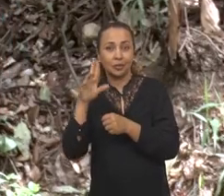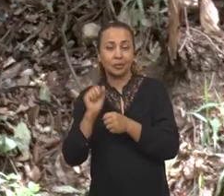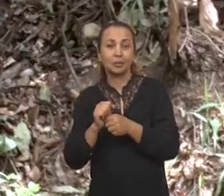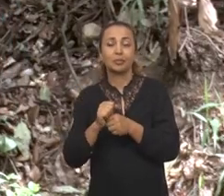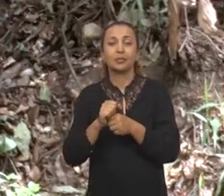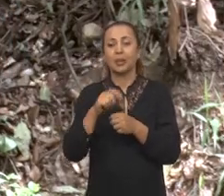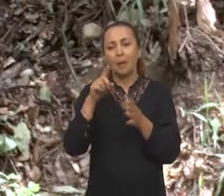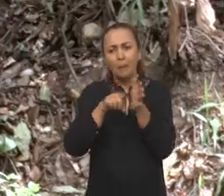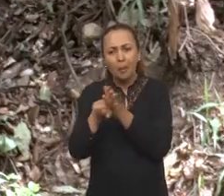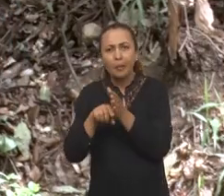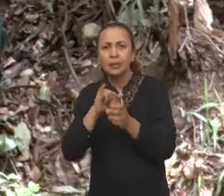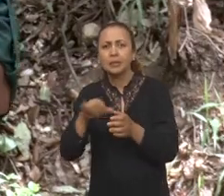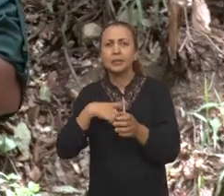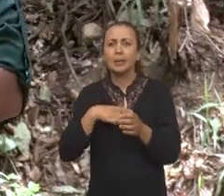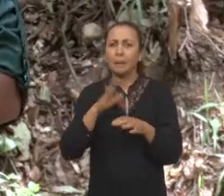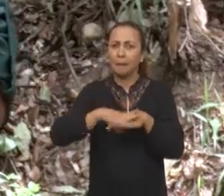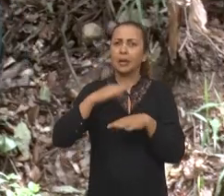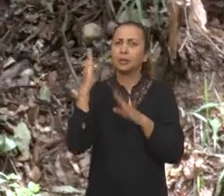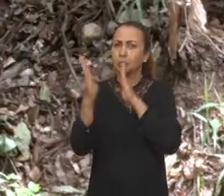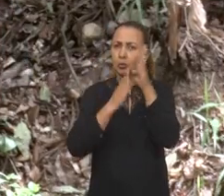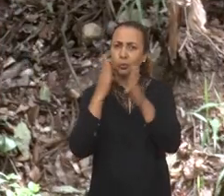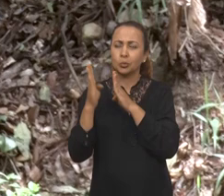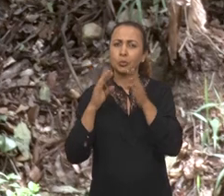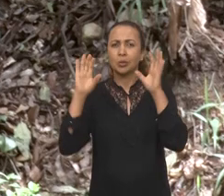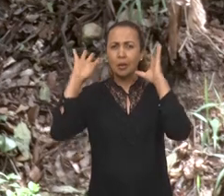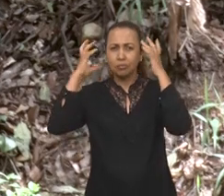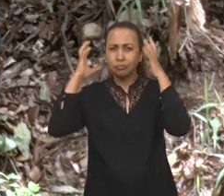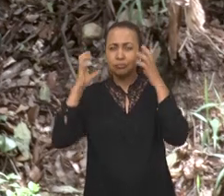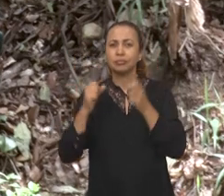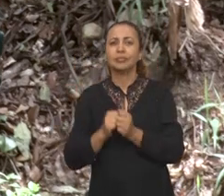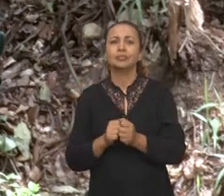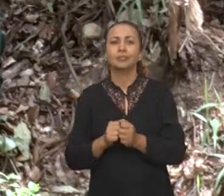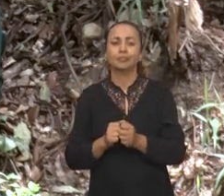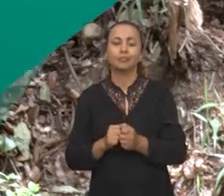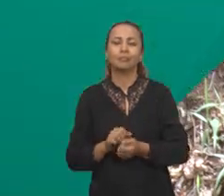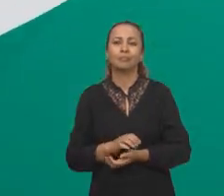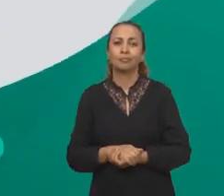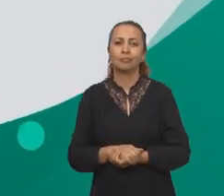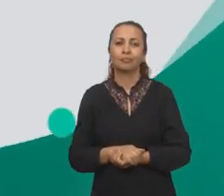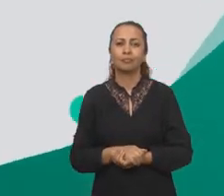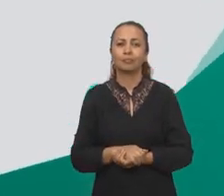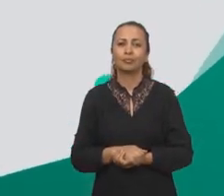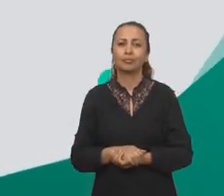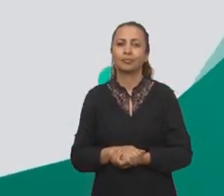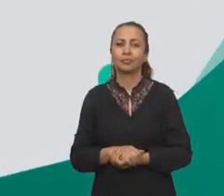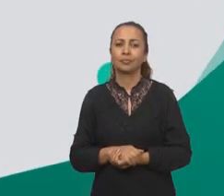investiga se há uma maior incidência de tonturas e zumbidos com a pandemia